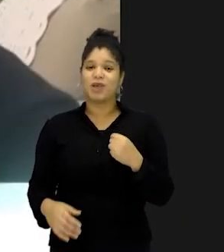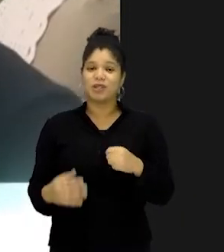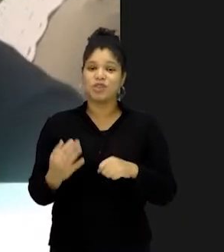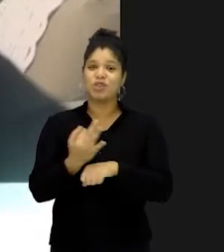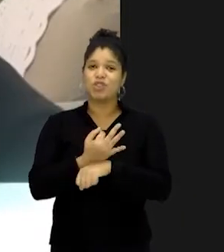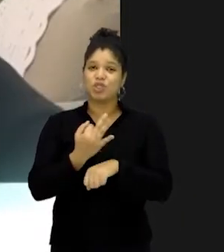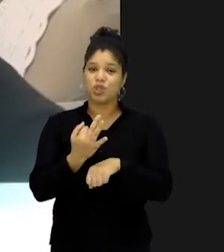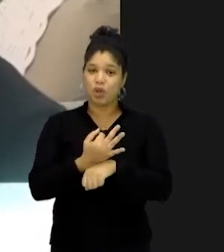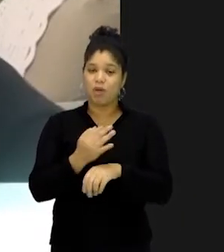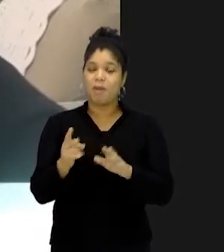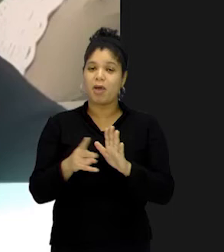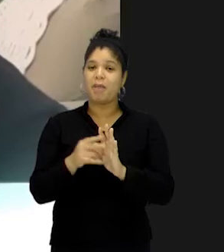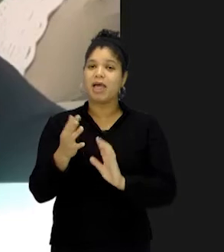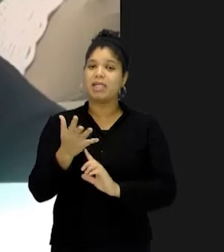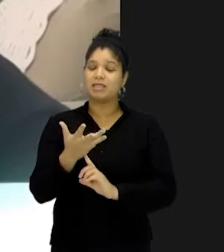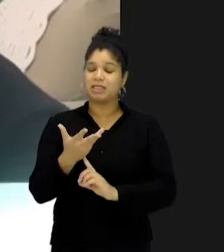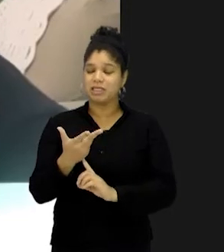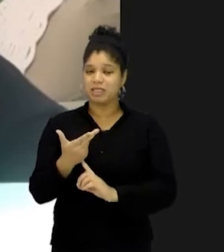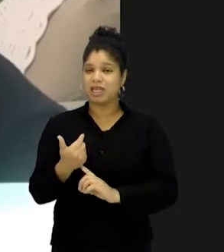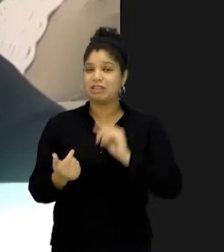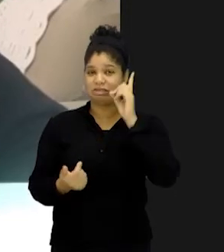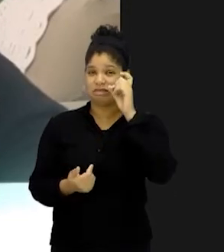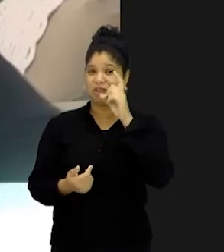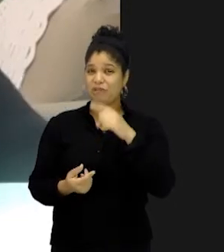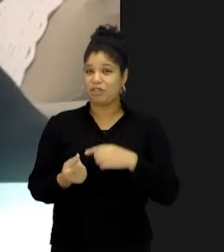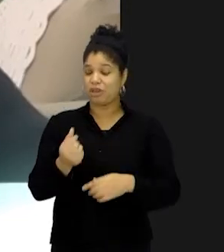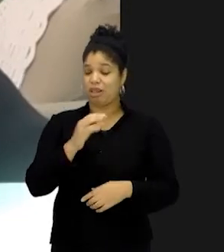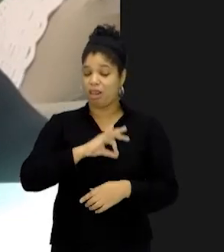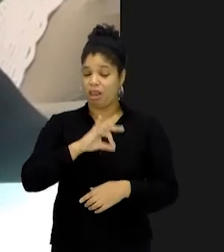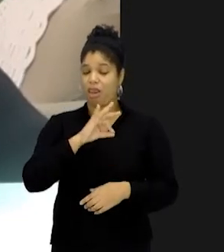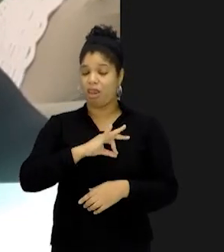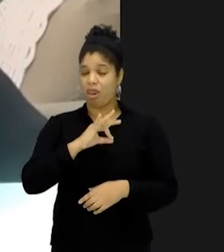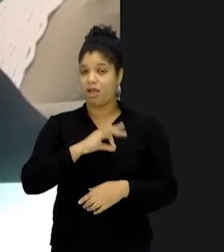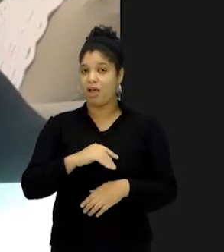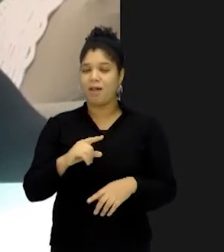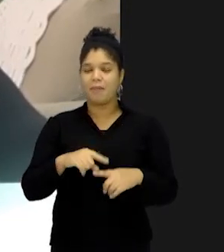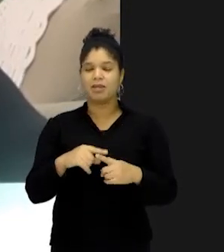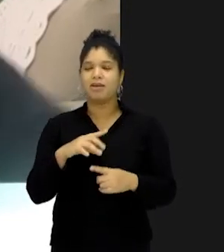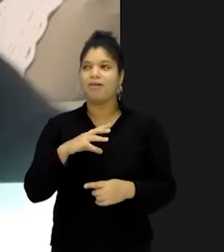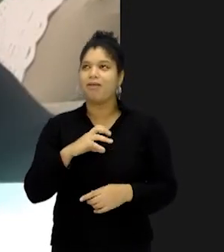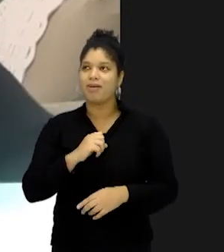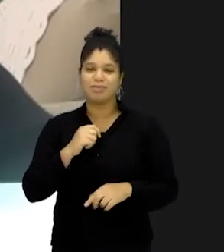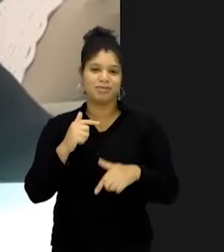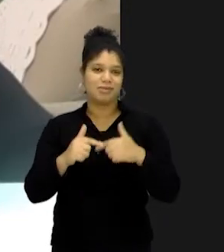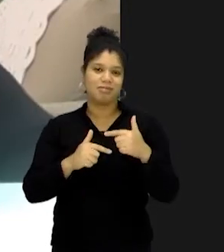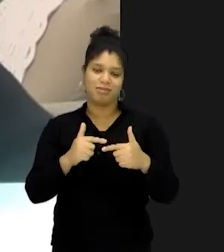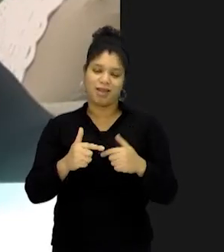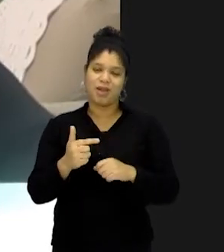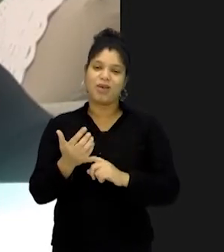da arte, né, mas viver com arte é uma delícia, é a melhor coisa do mundo.